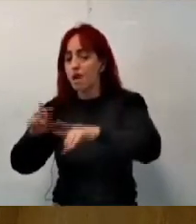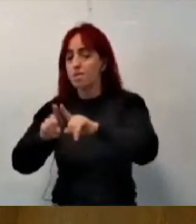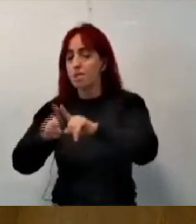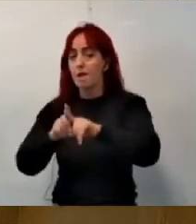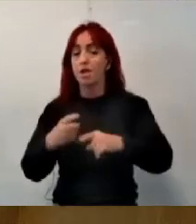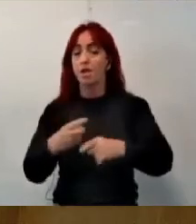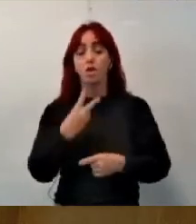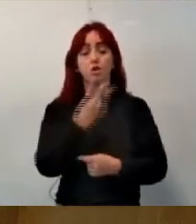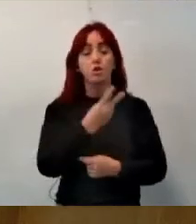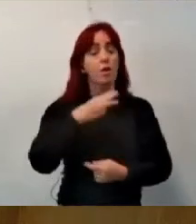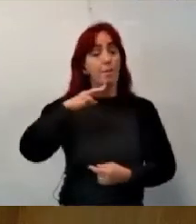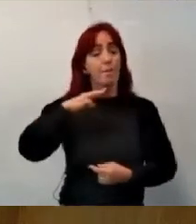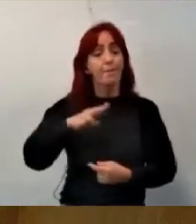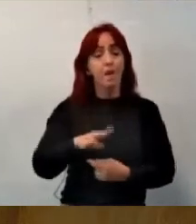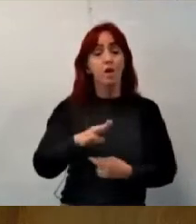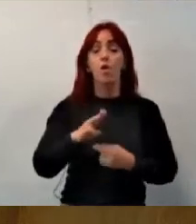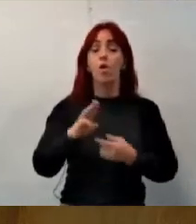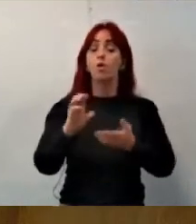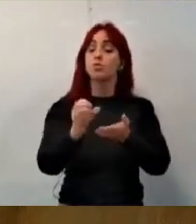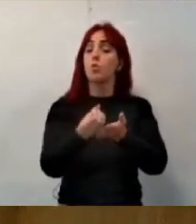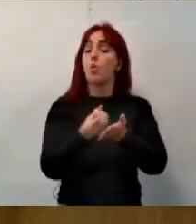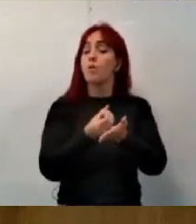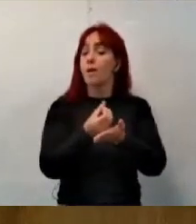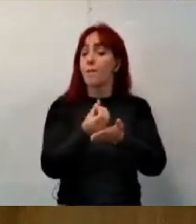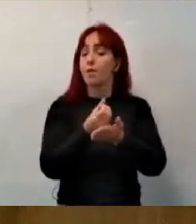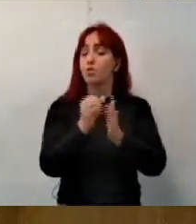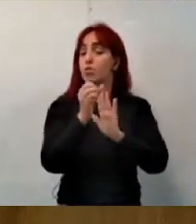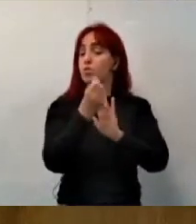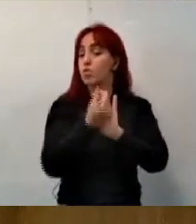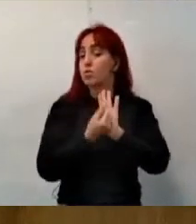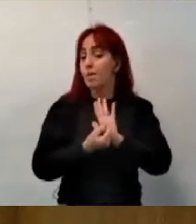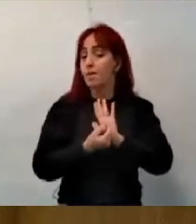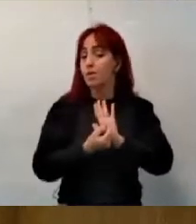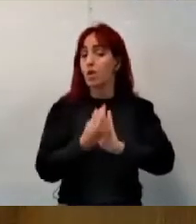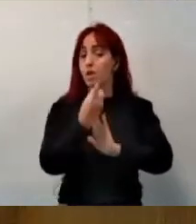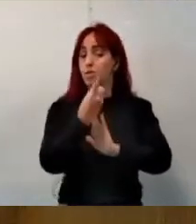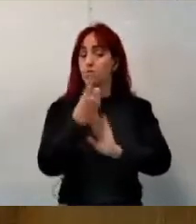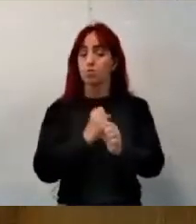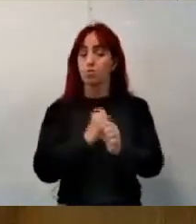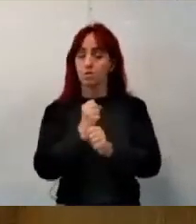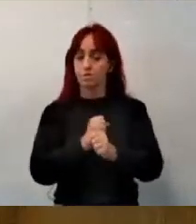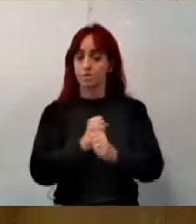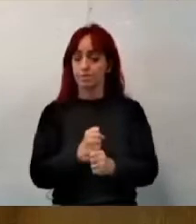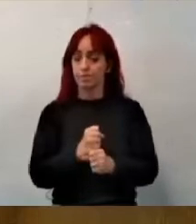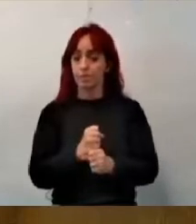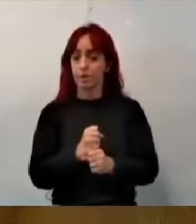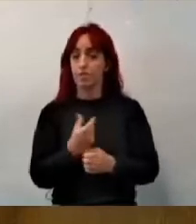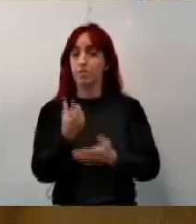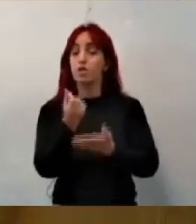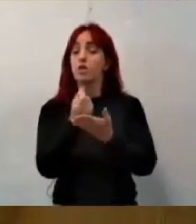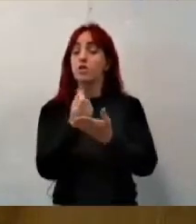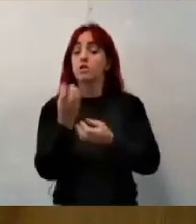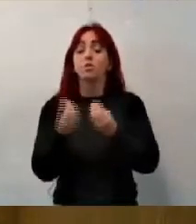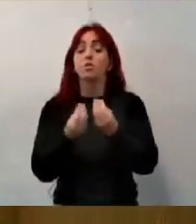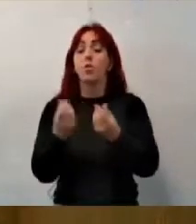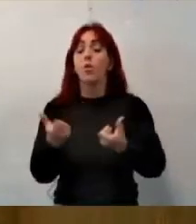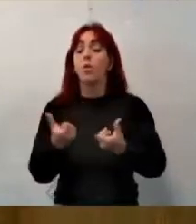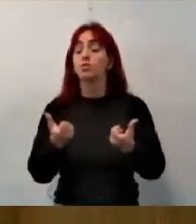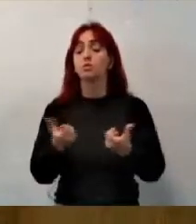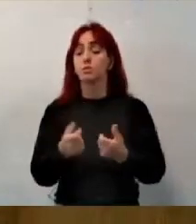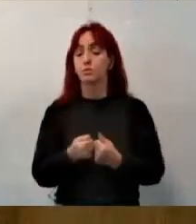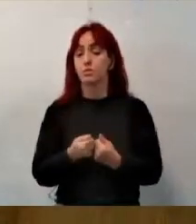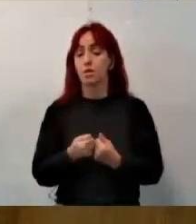um ano vai tirar o dinheiro de onde vai remanejar de alguma área ou vai tirar do bolso